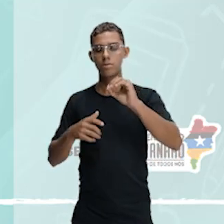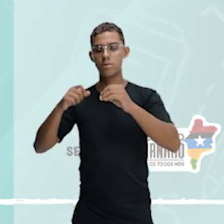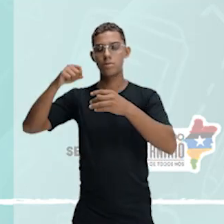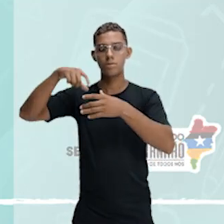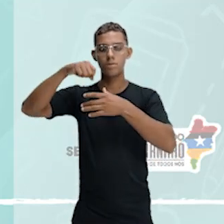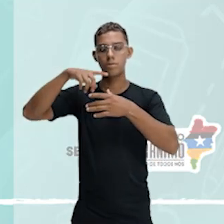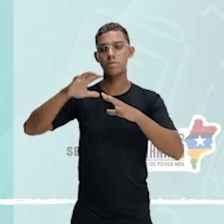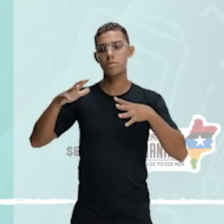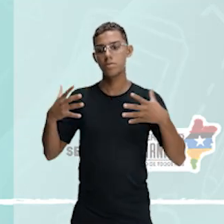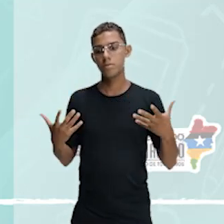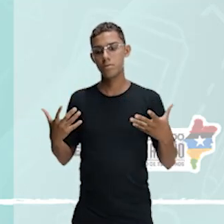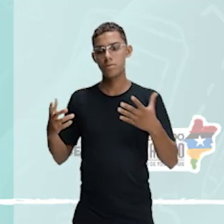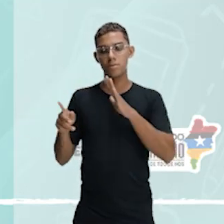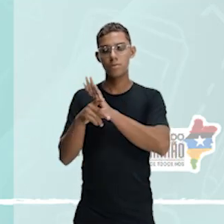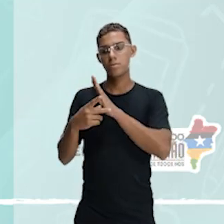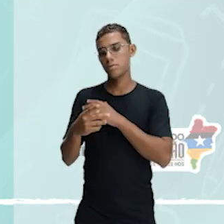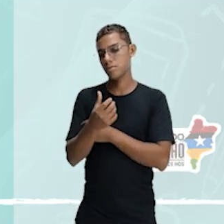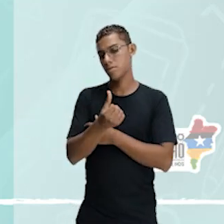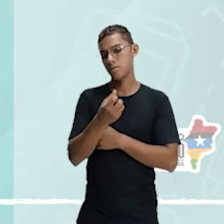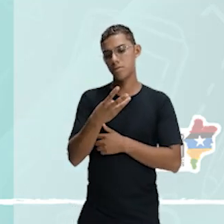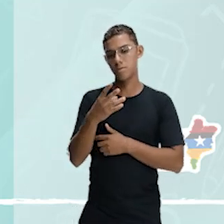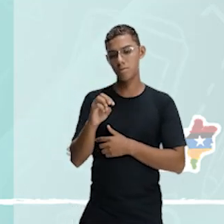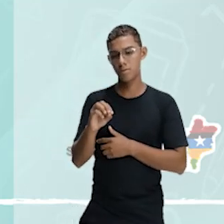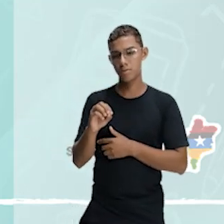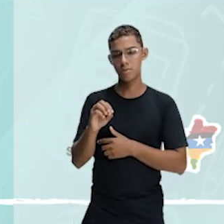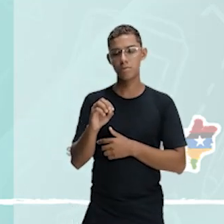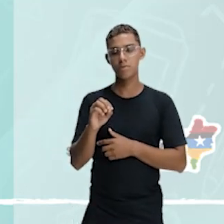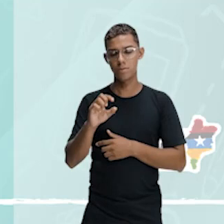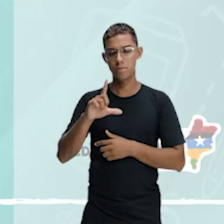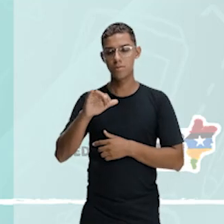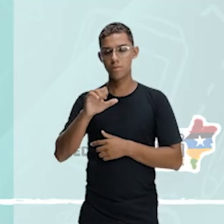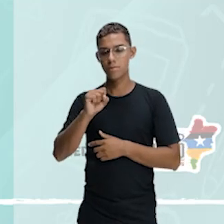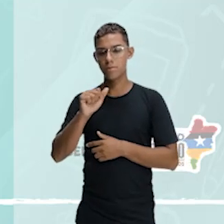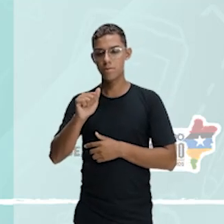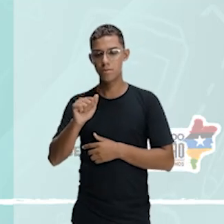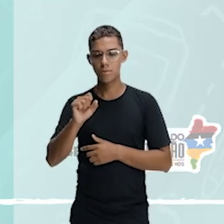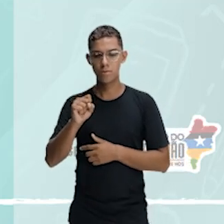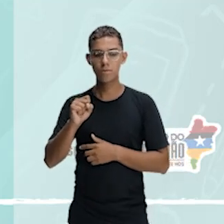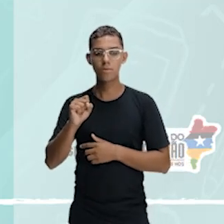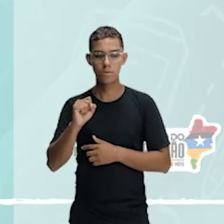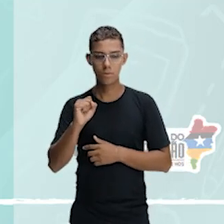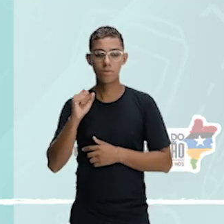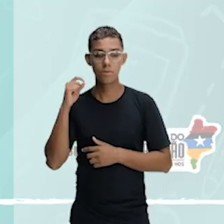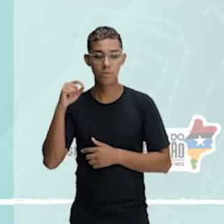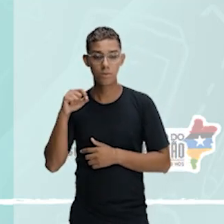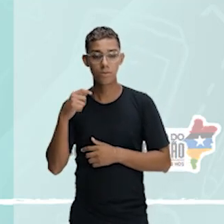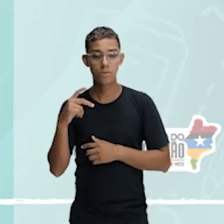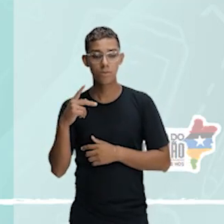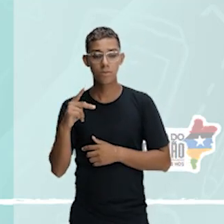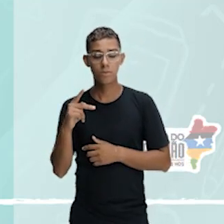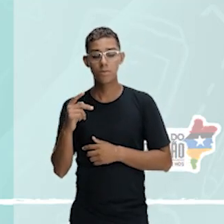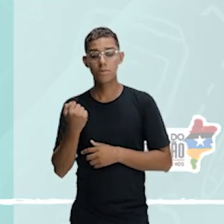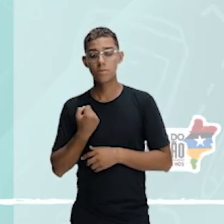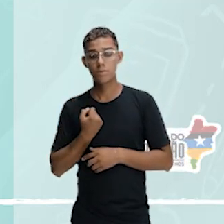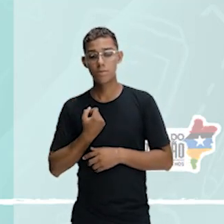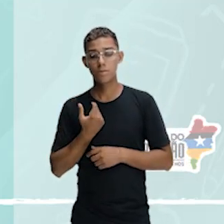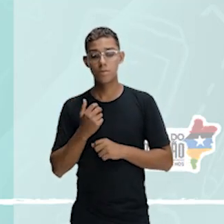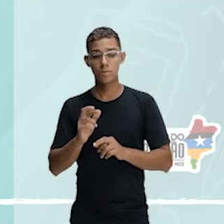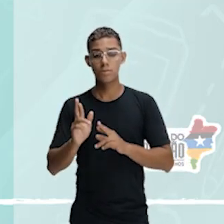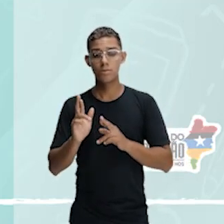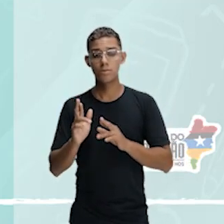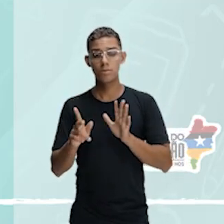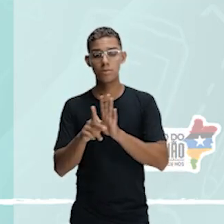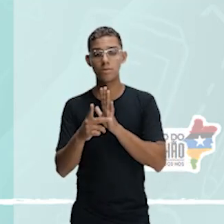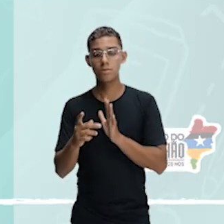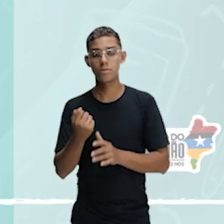sementes, das quais 630 são lisas. Entre essas sementes lisas, o número esperado de